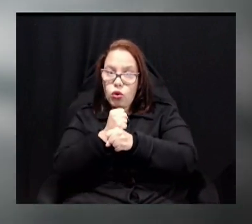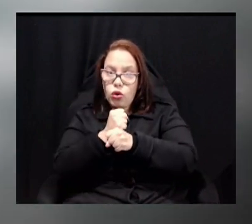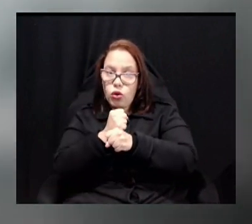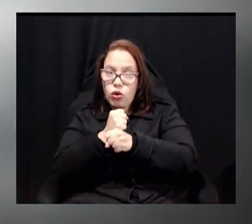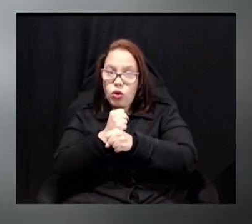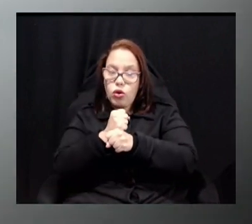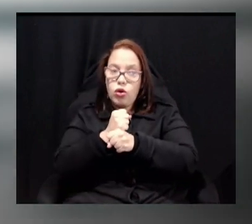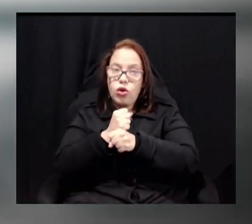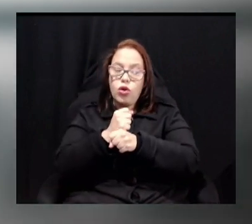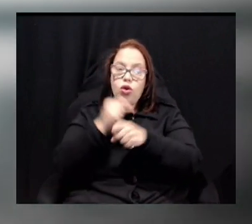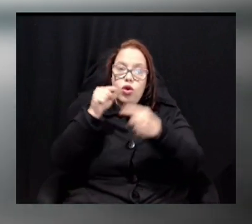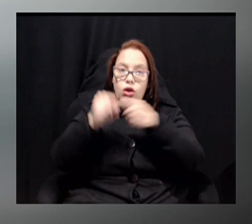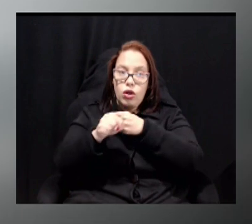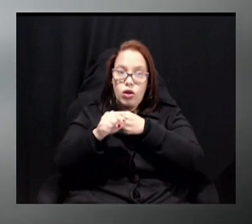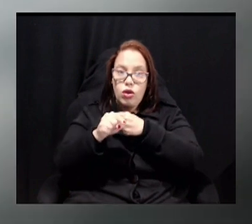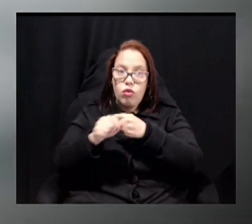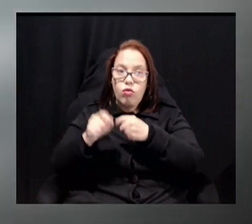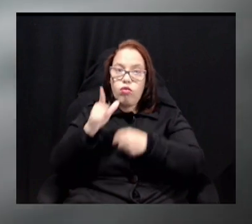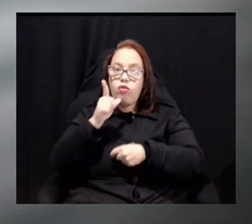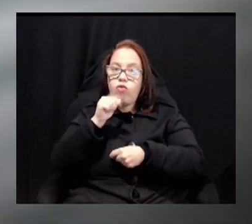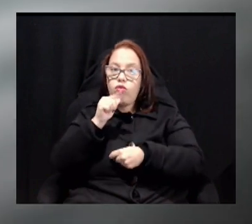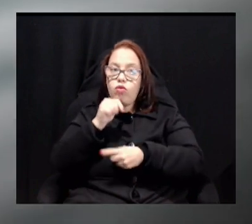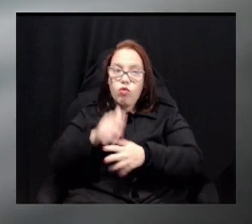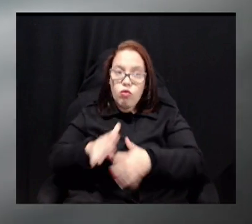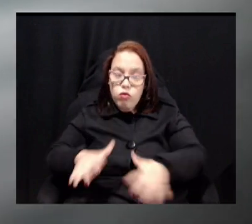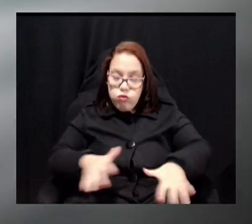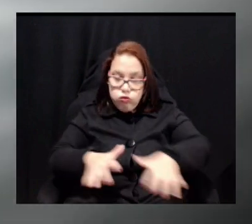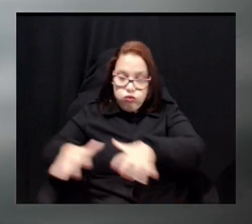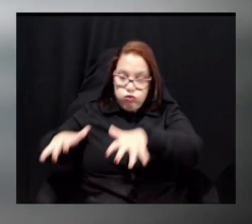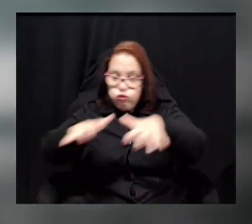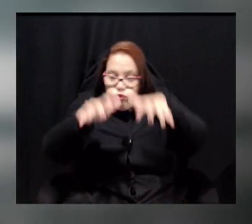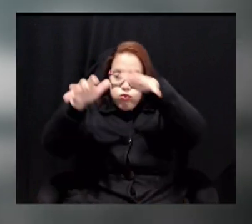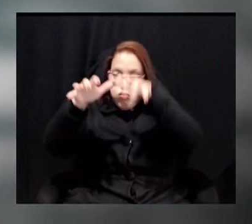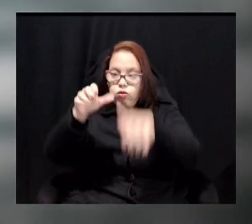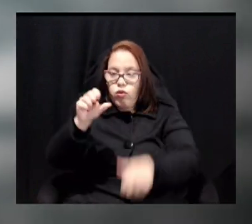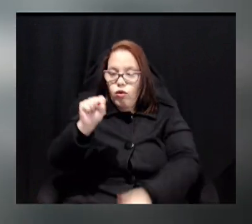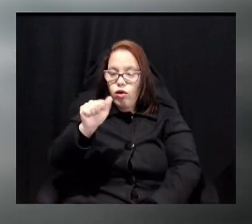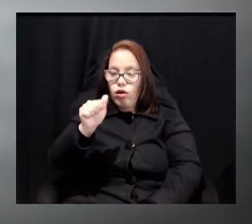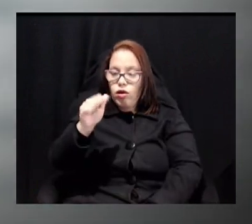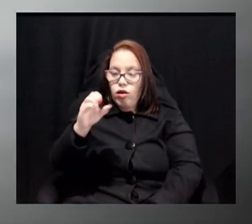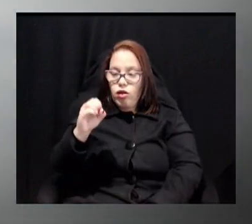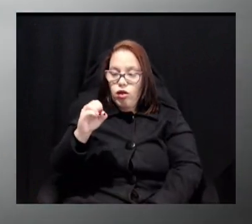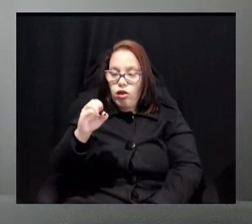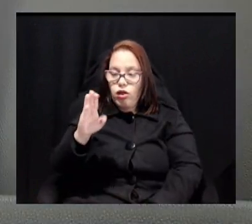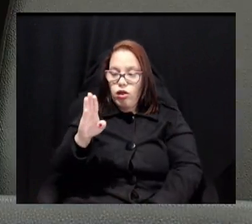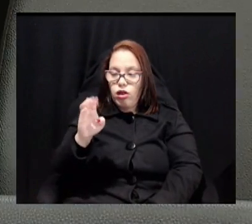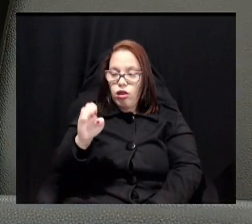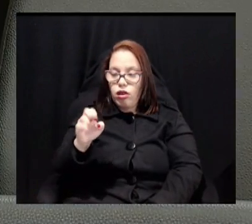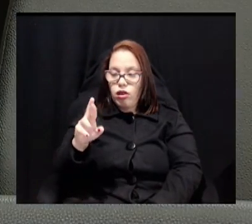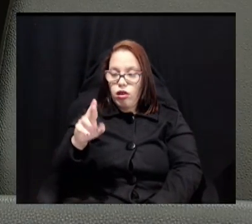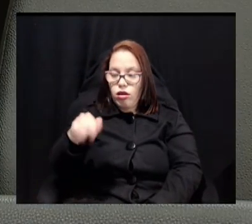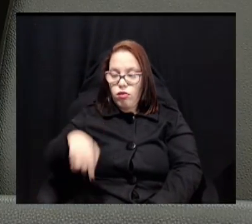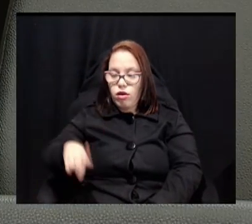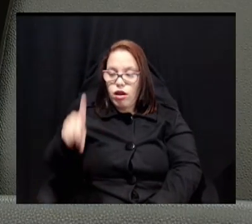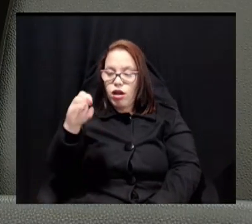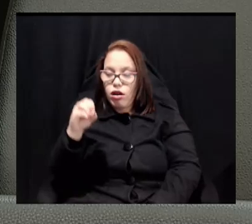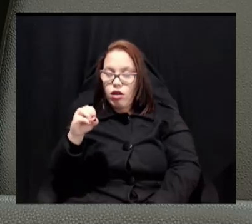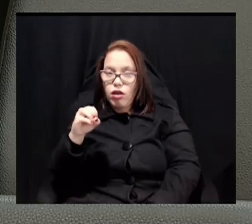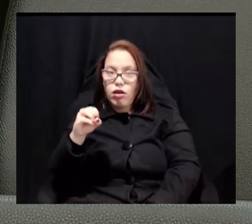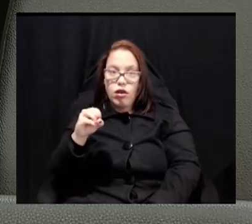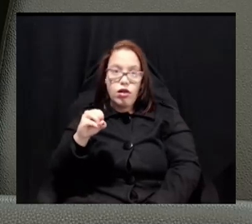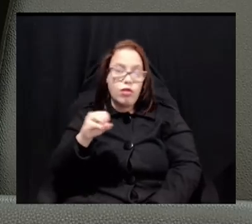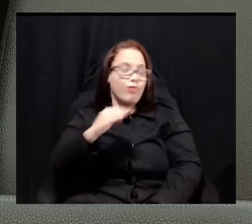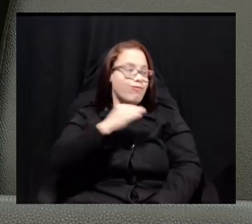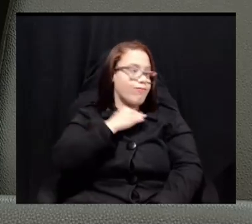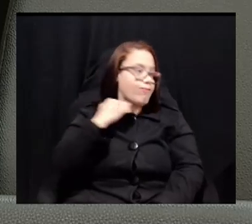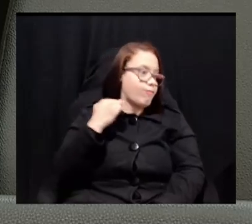bairro São Bernardo. Sim, São Bernardo ali teve um acidente muito grave agora no começo do ano, né? Teve o falecimento de